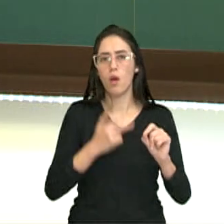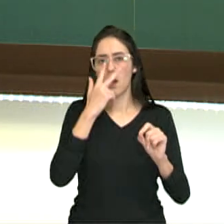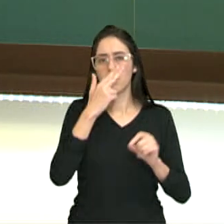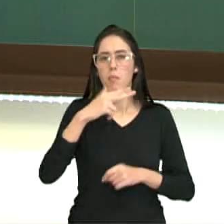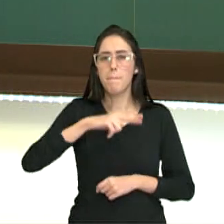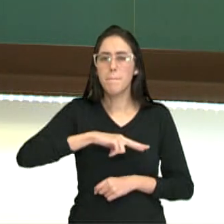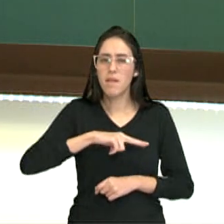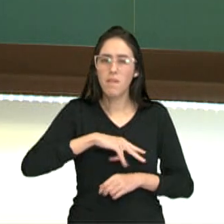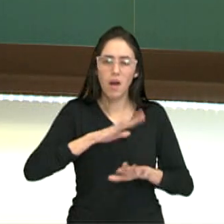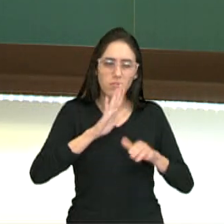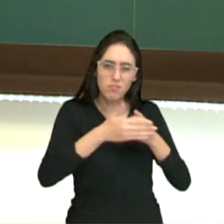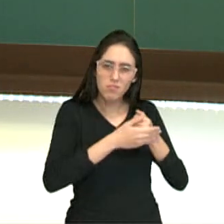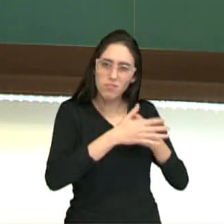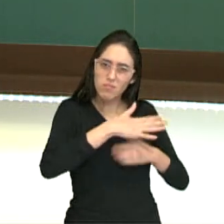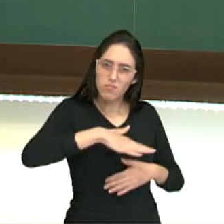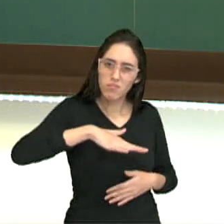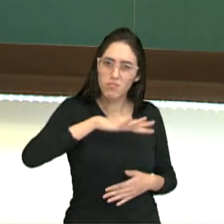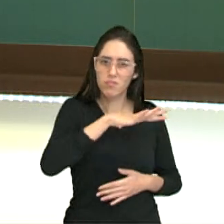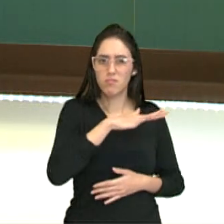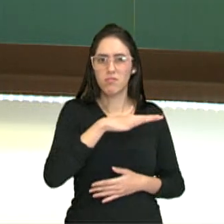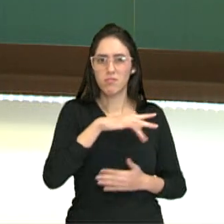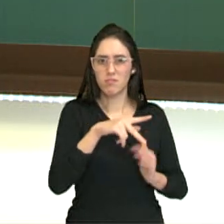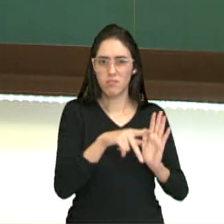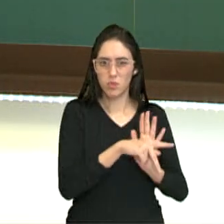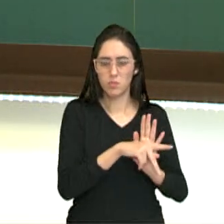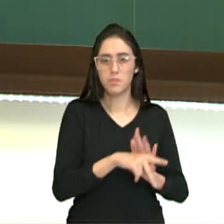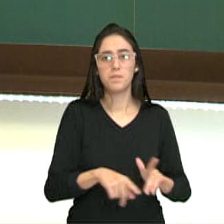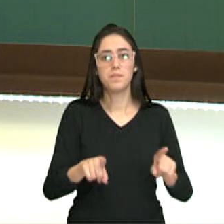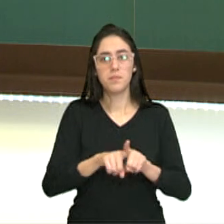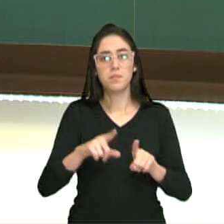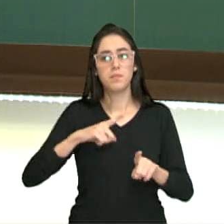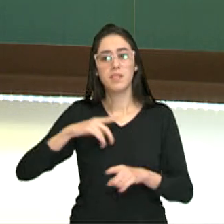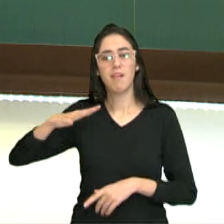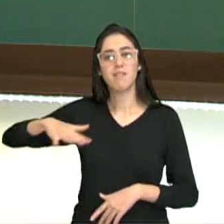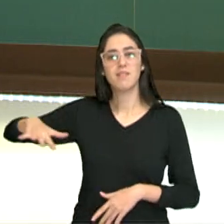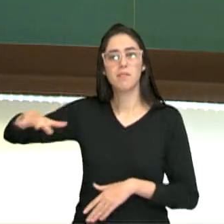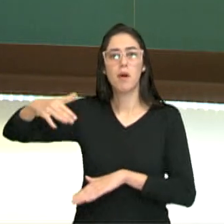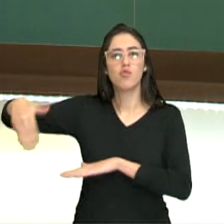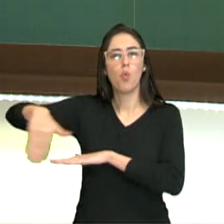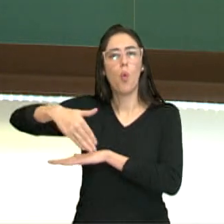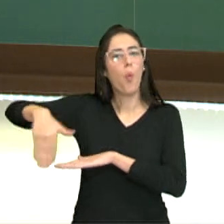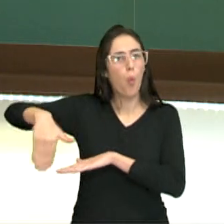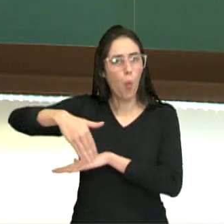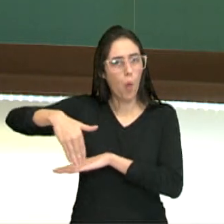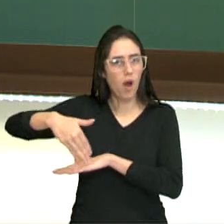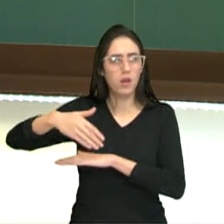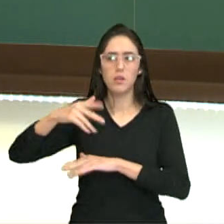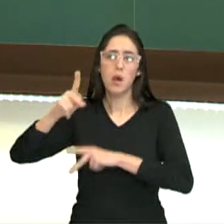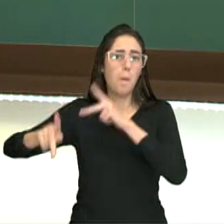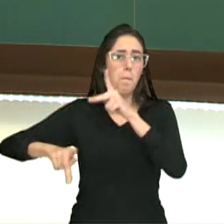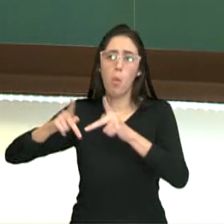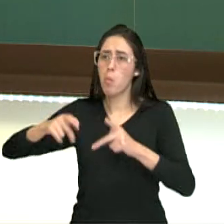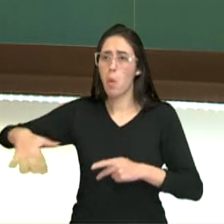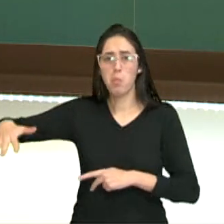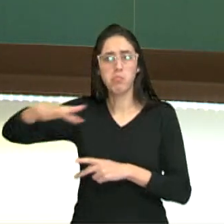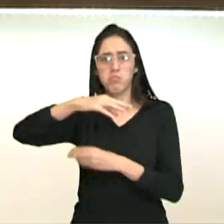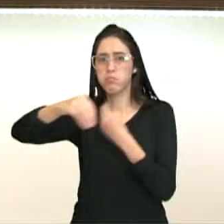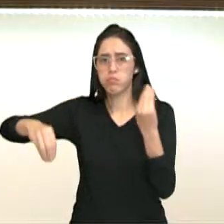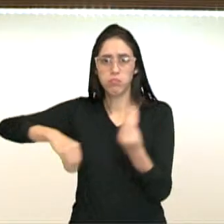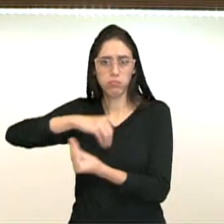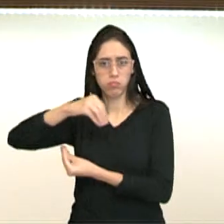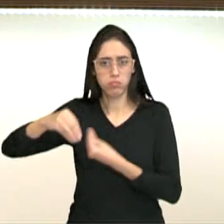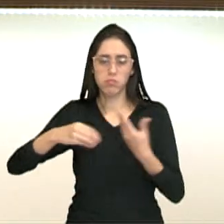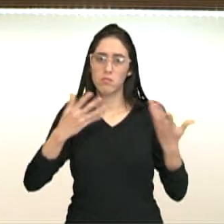mais fechado. E temos também o espaço da rua, que é o lugar do convívio público. Então, é o espaço,